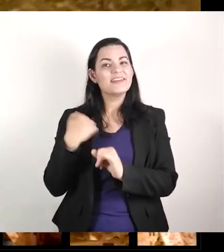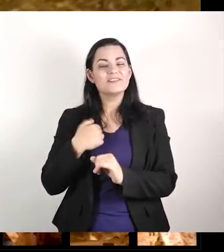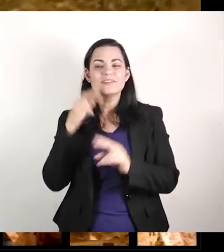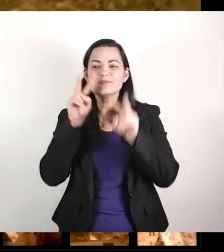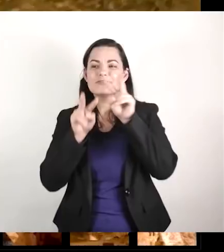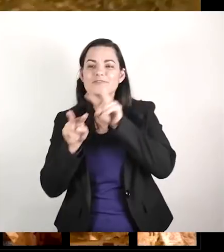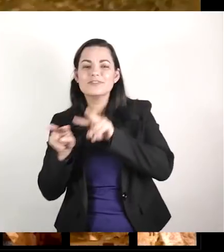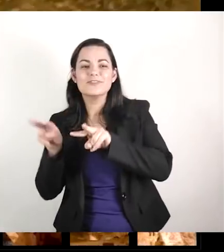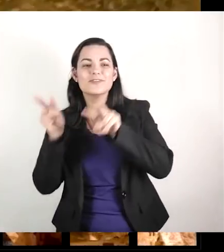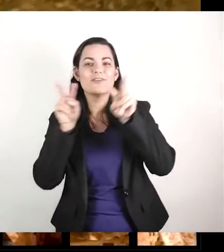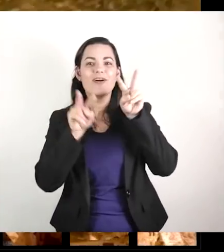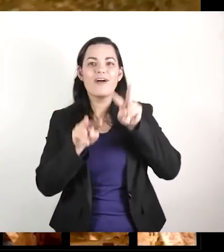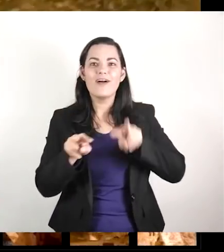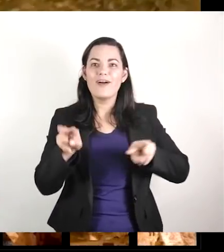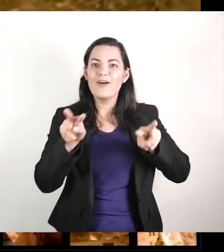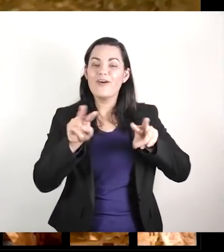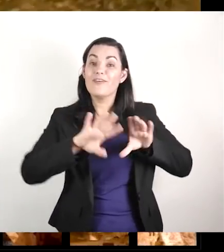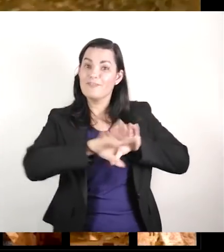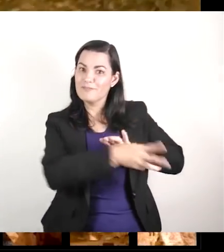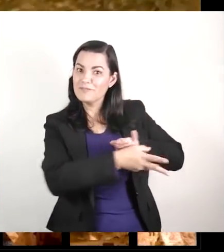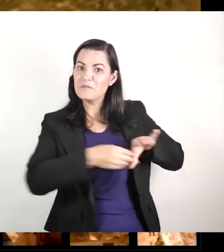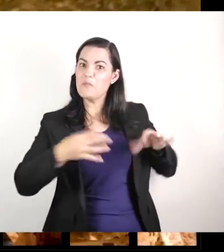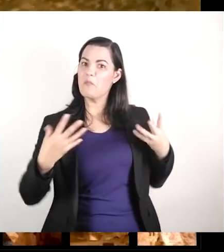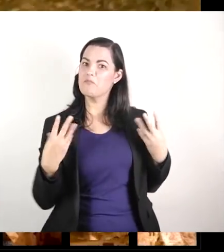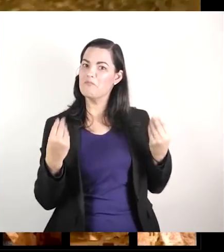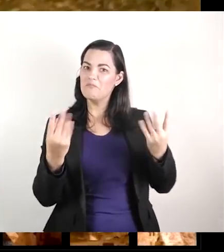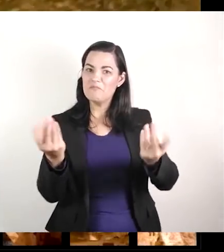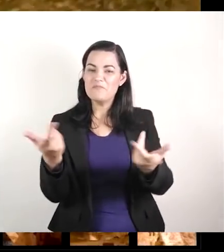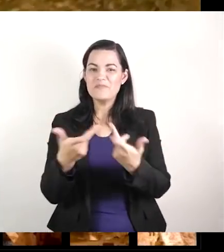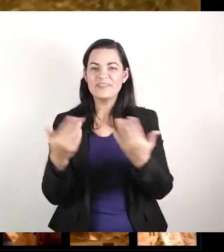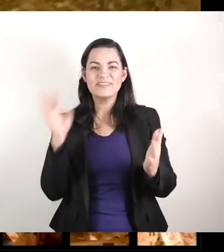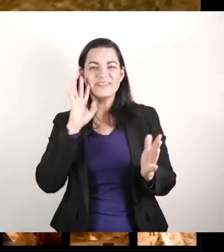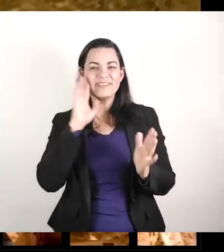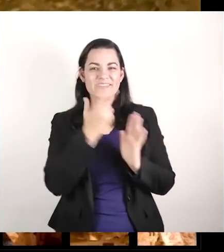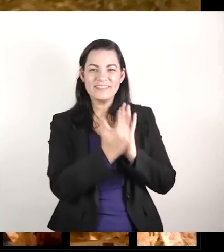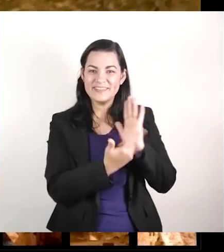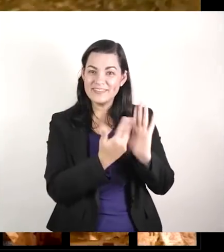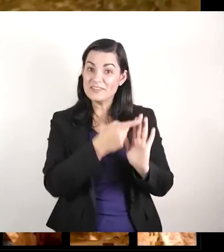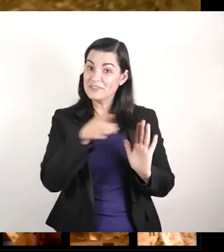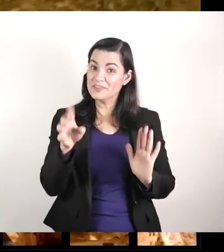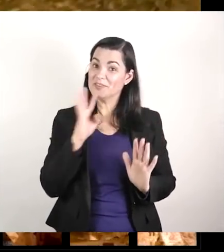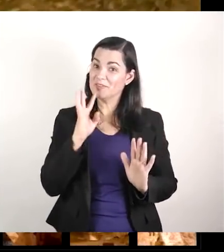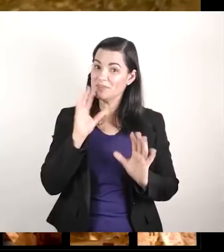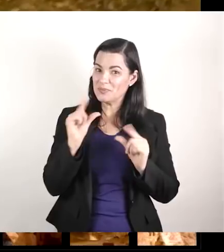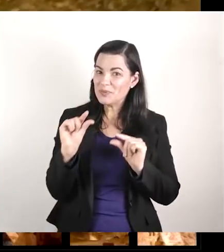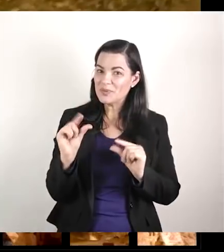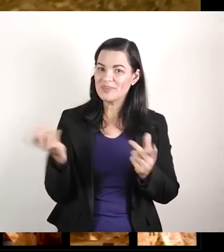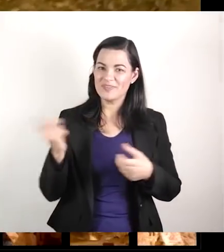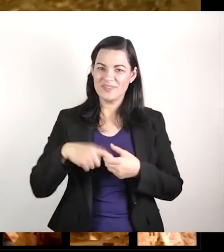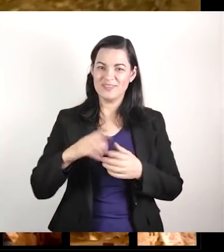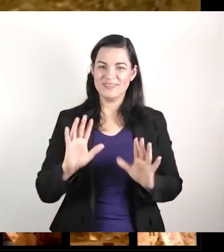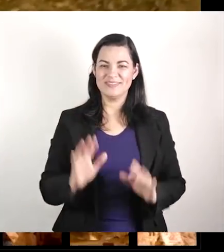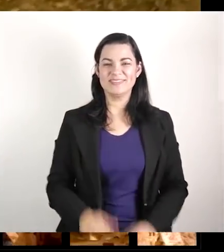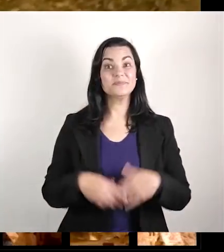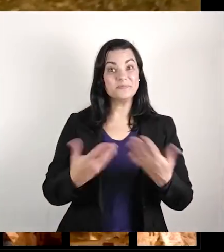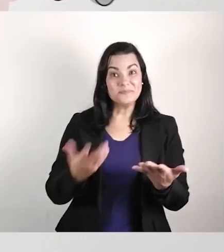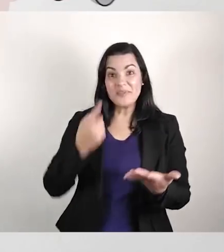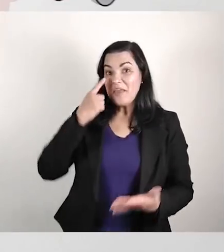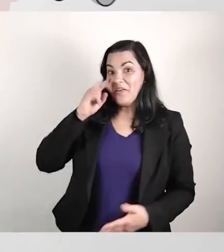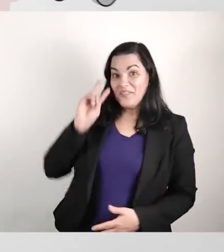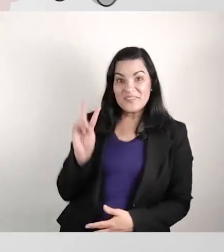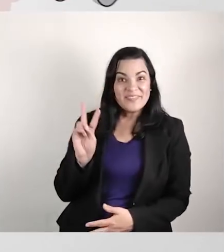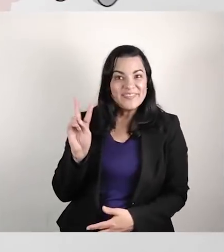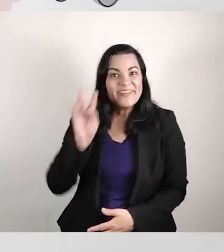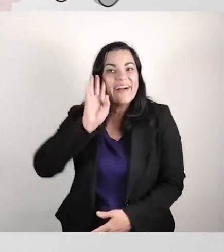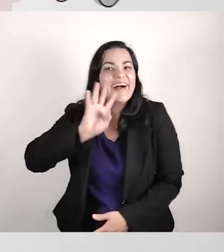caverna riquíssima em registros rupestres para vocês conhecerem um pouquinho. Agora espera aí que a Pro já volta.